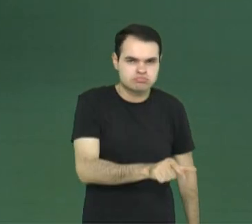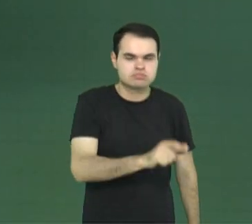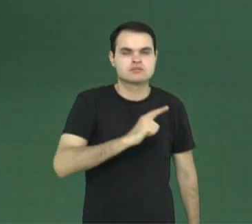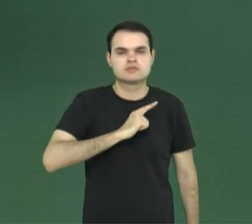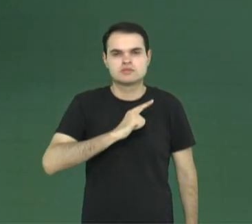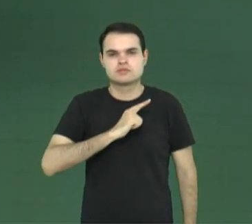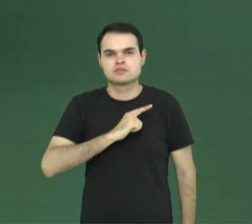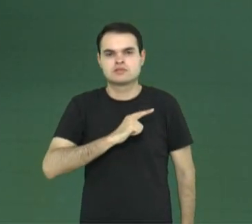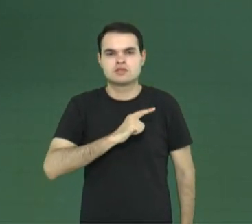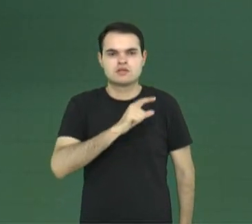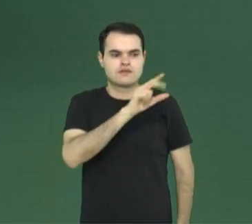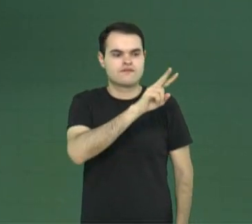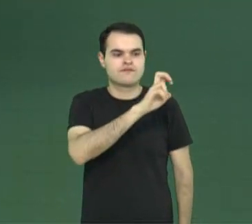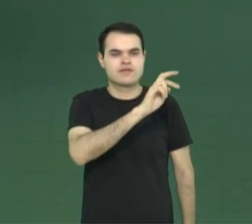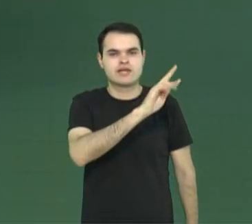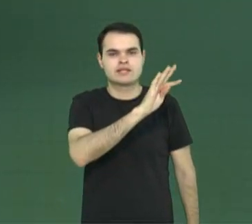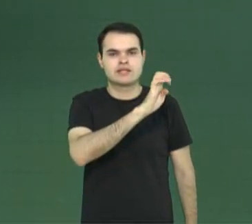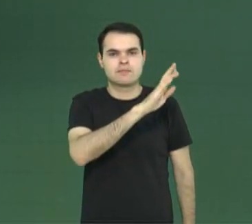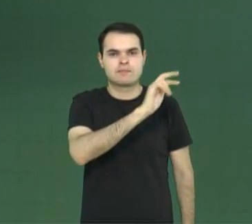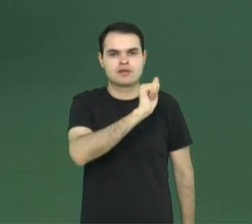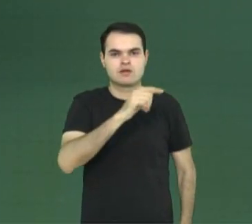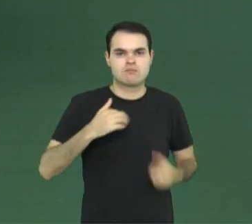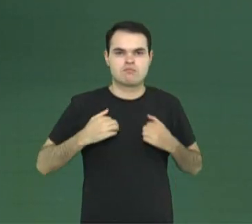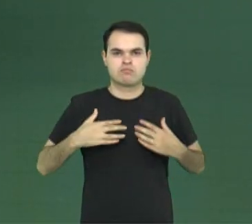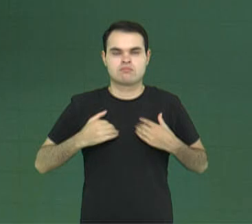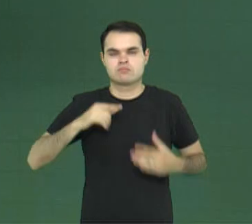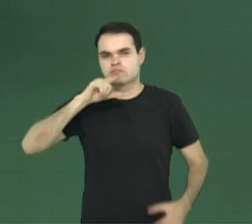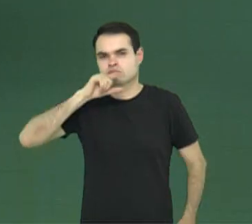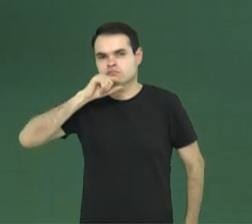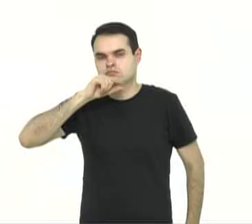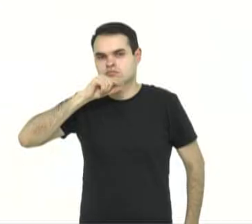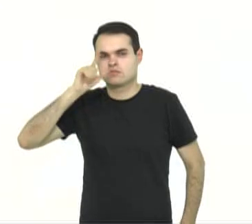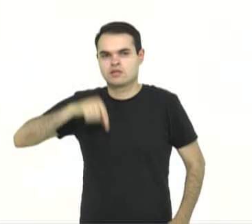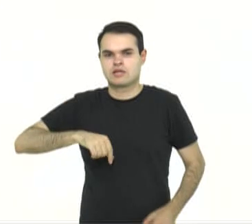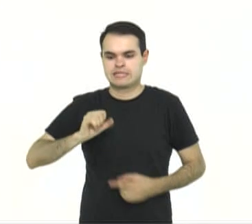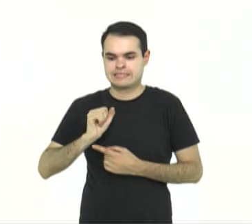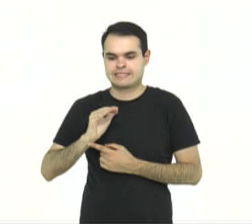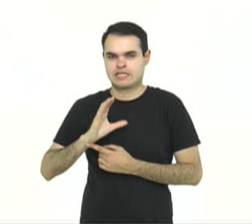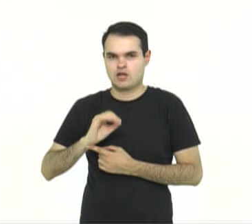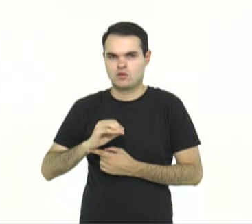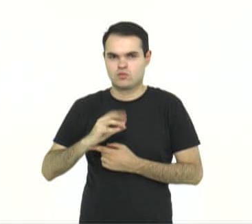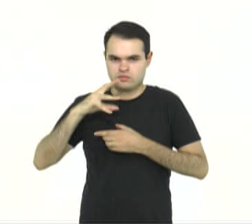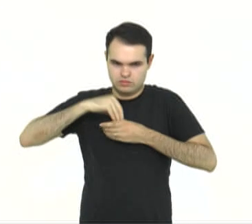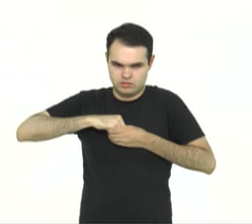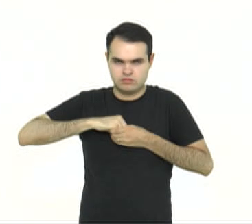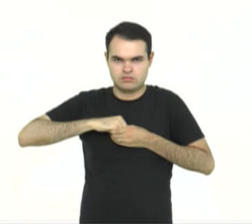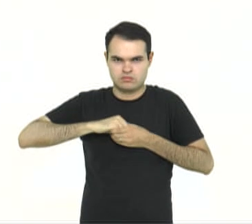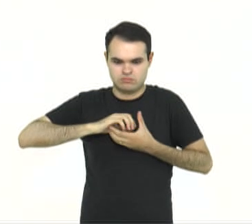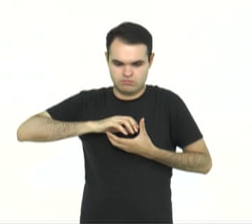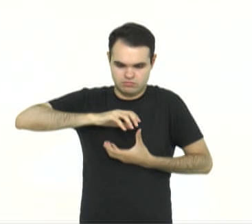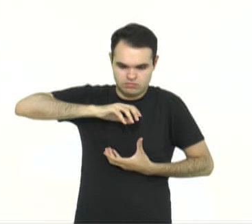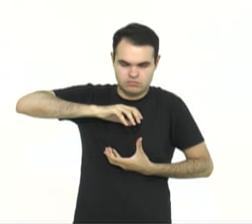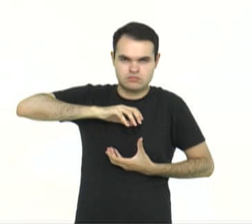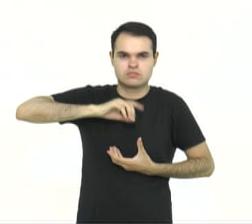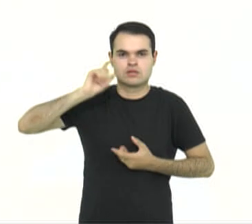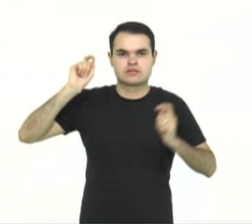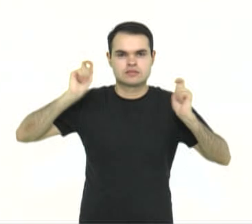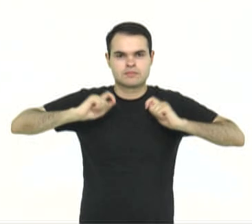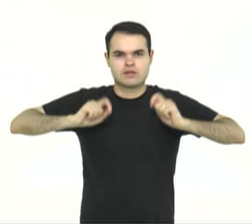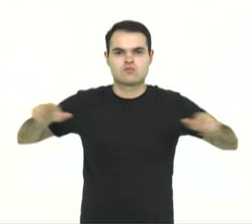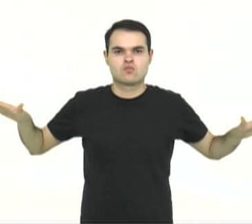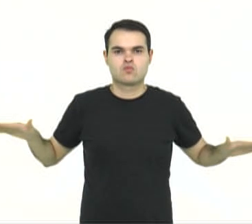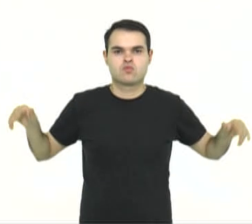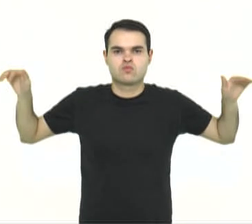a questão de respiração. O pulmão da ave está associado aos sacos aéreos, que estão relacionados à capacidade de